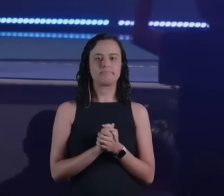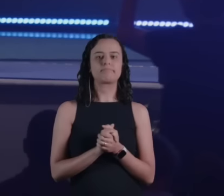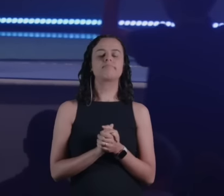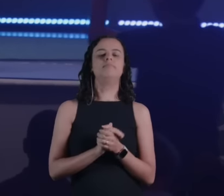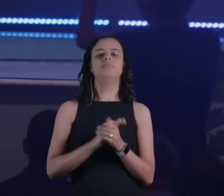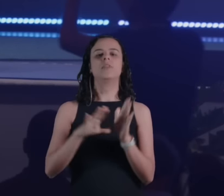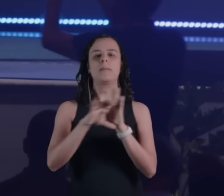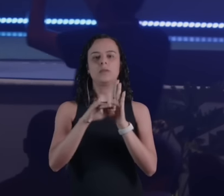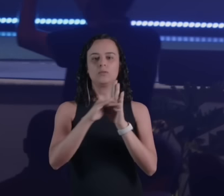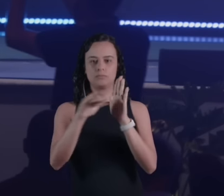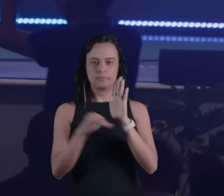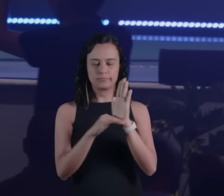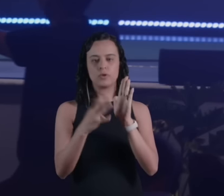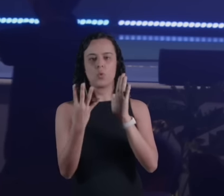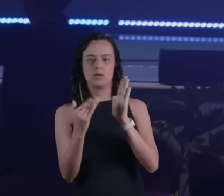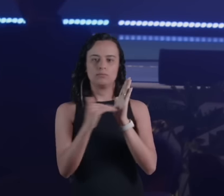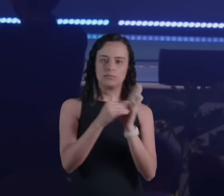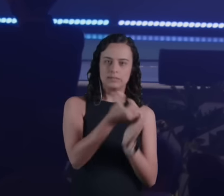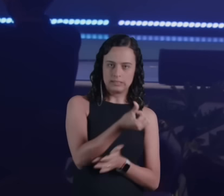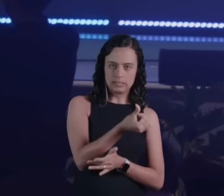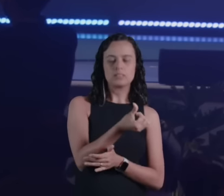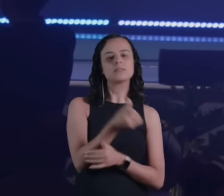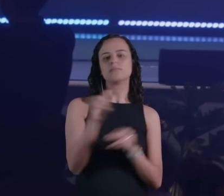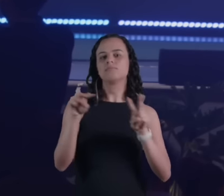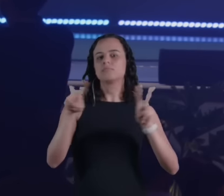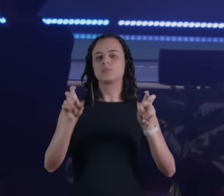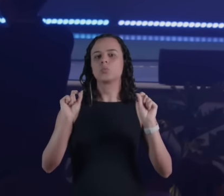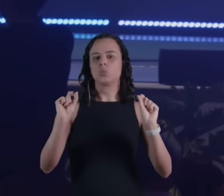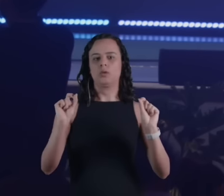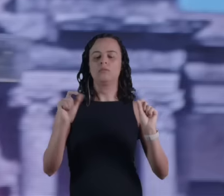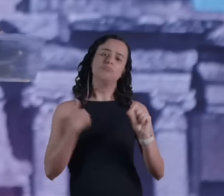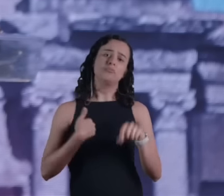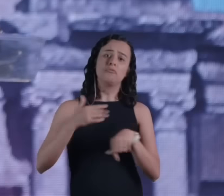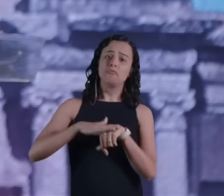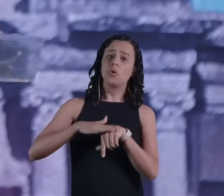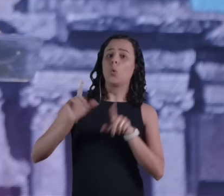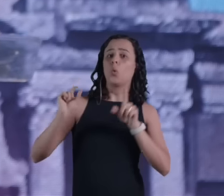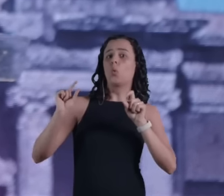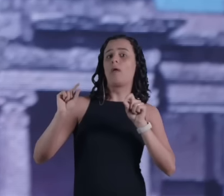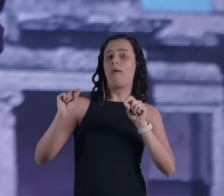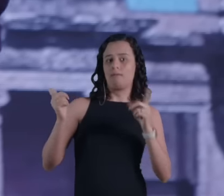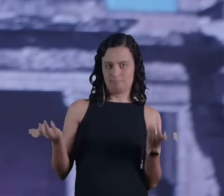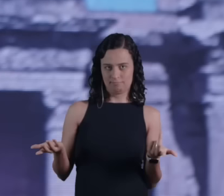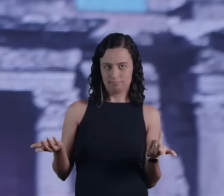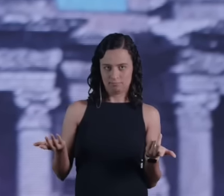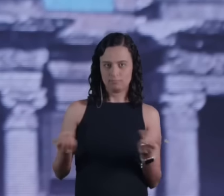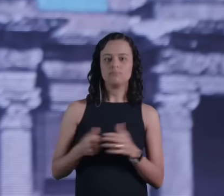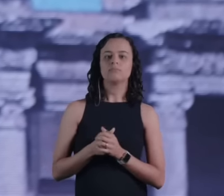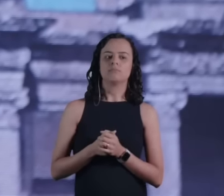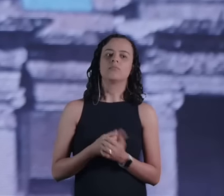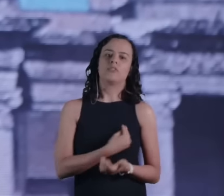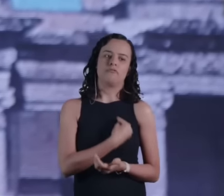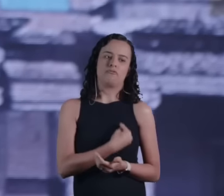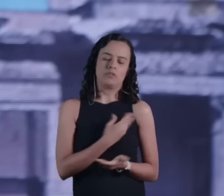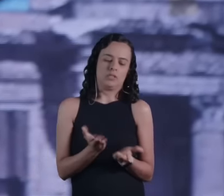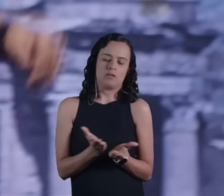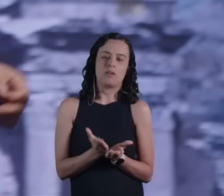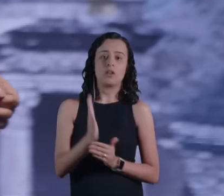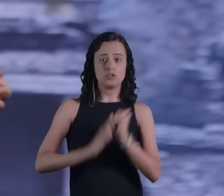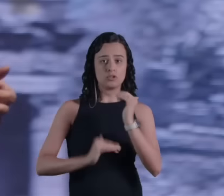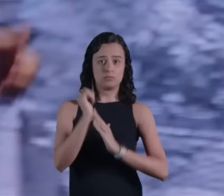4 a 6 falam daquilo que nós temos que fazer como crentes. Então, os